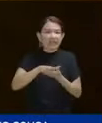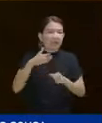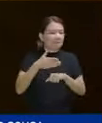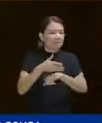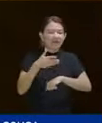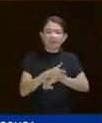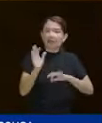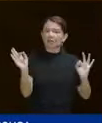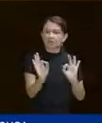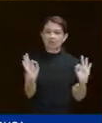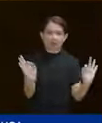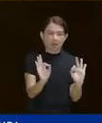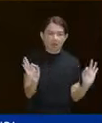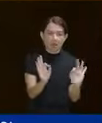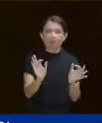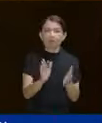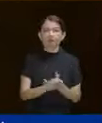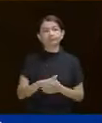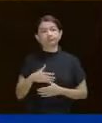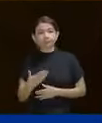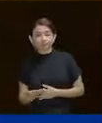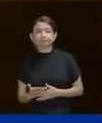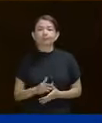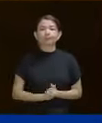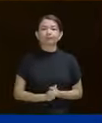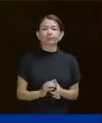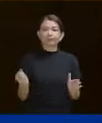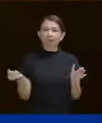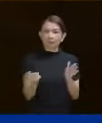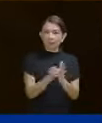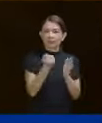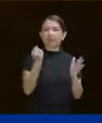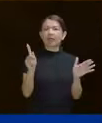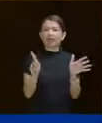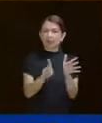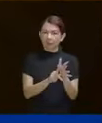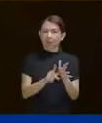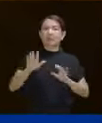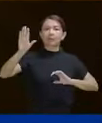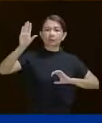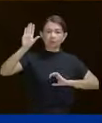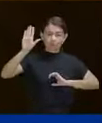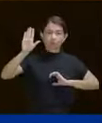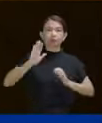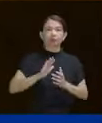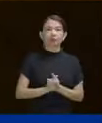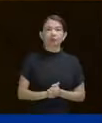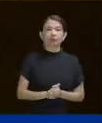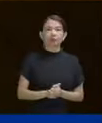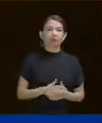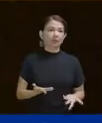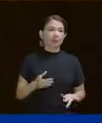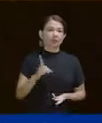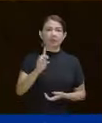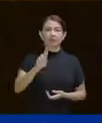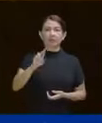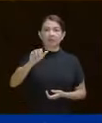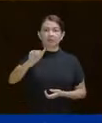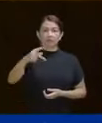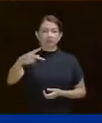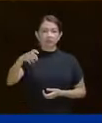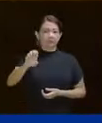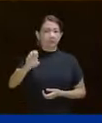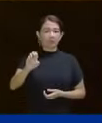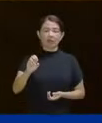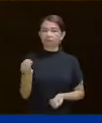participasse, como a chapa ela estava incompleta, tá? O DRAP dela automaticamente deveria